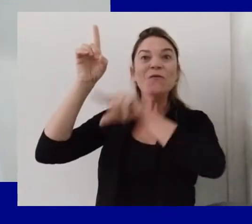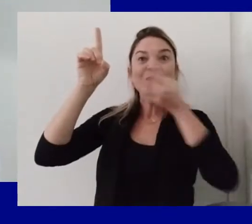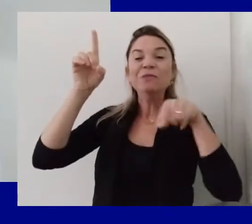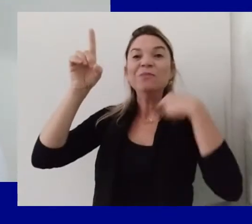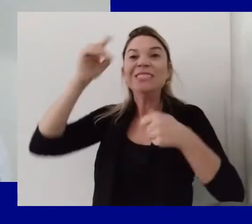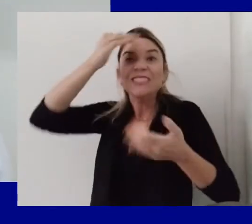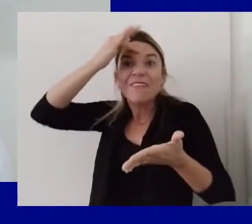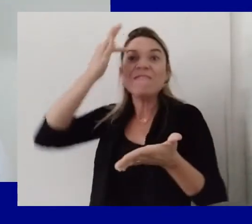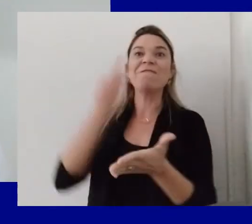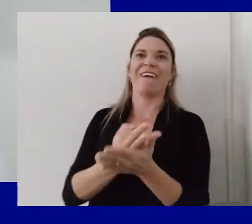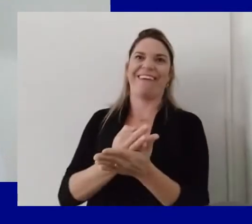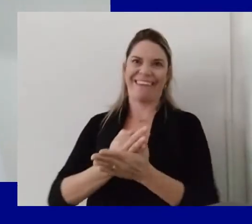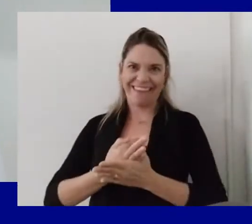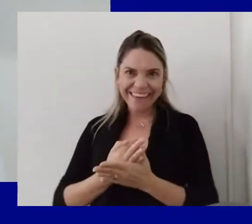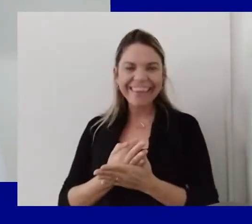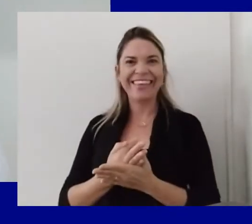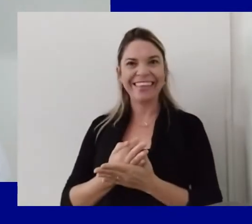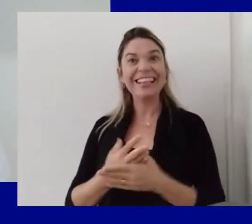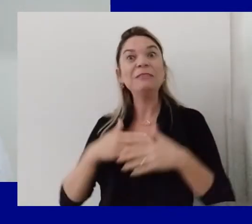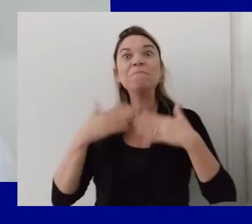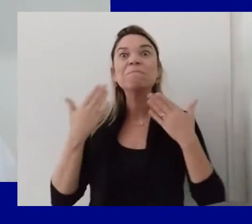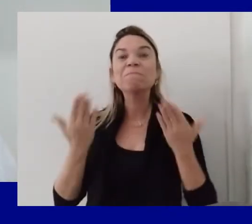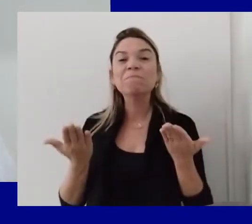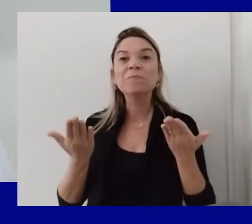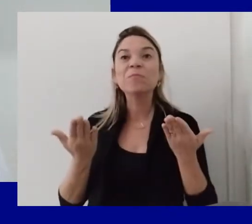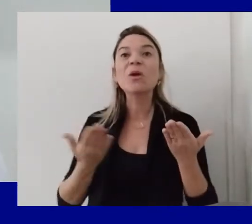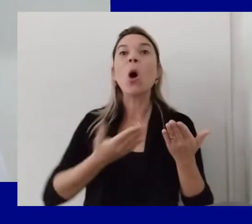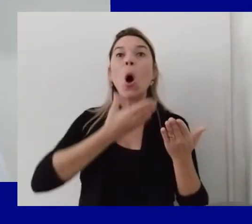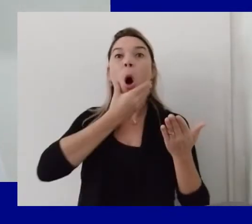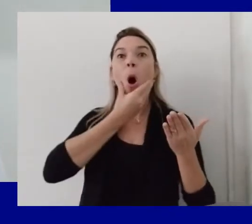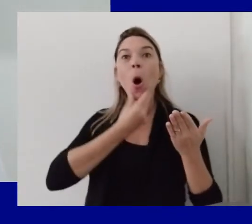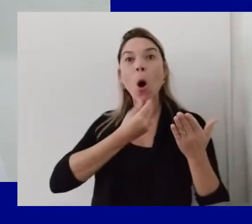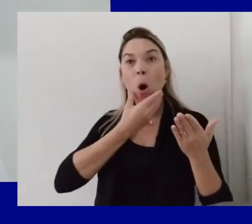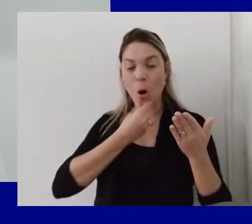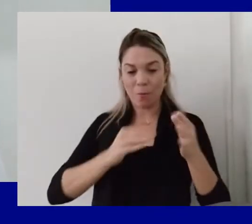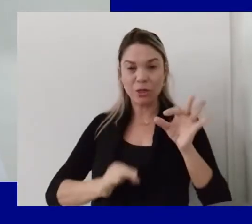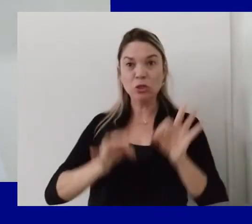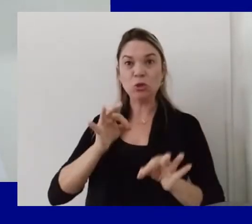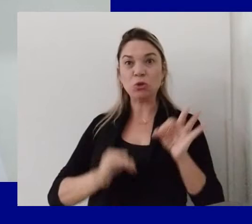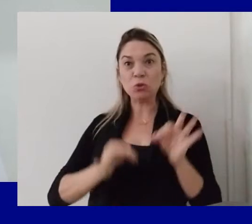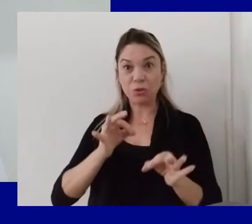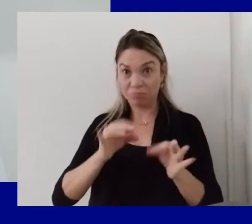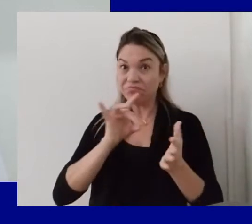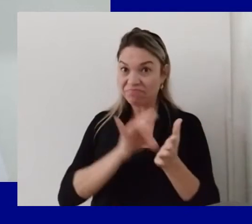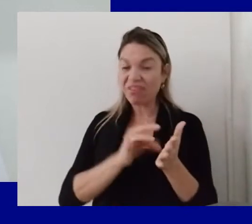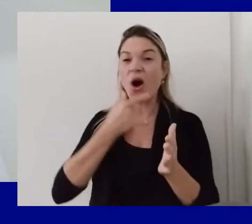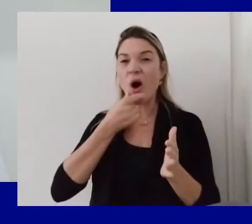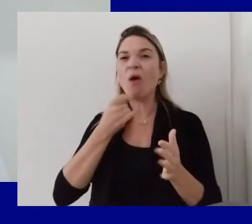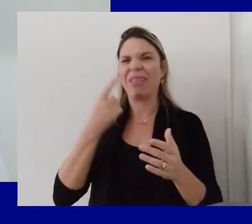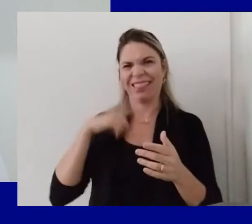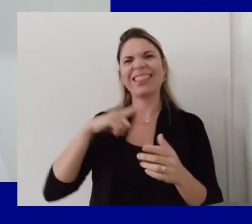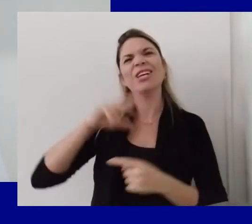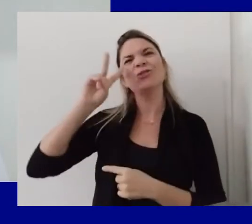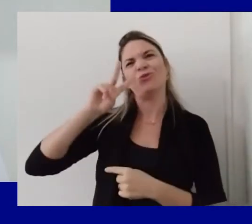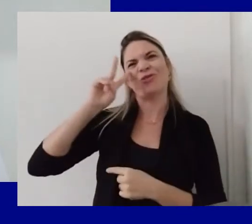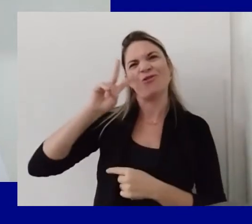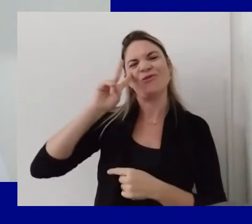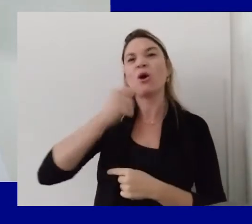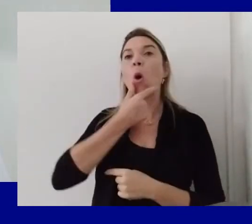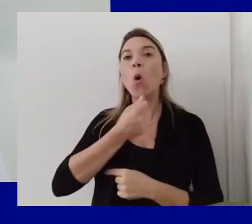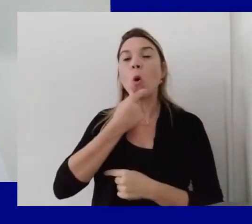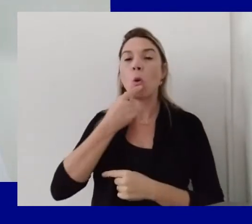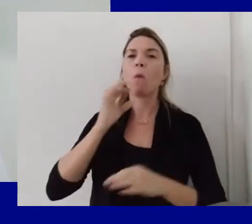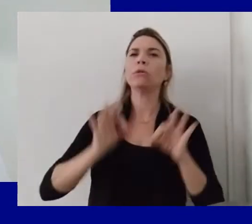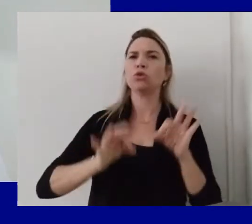terra? O contraste aqui é entre um juiz iníquo e um Deus bondoso, um Deus justo, que atende